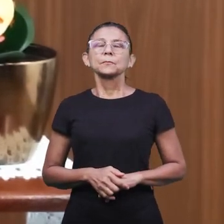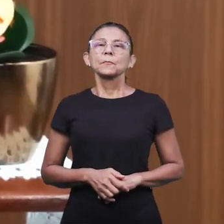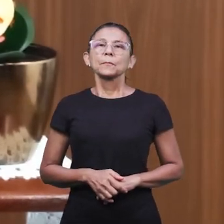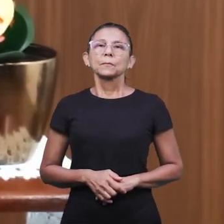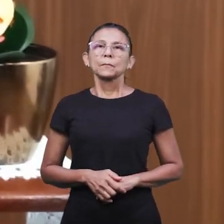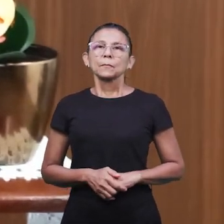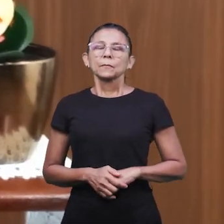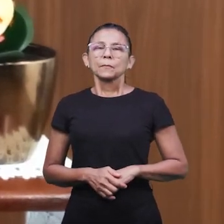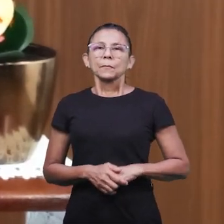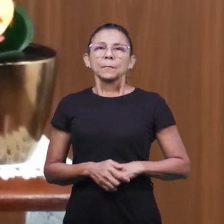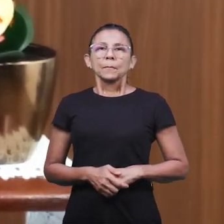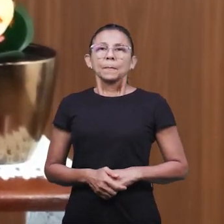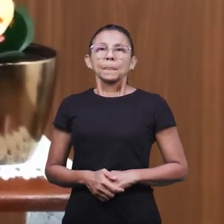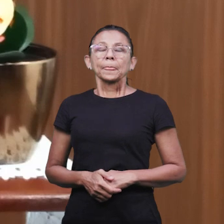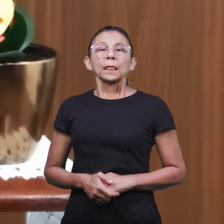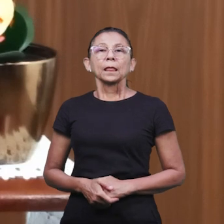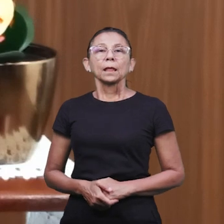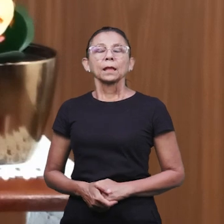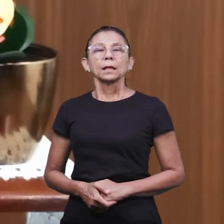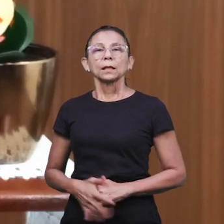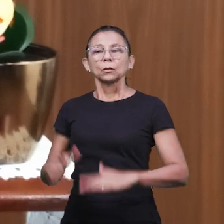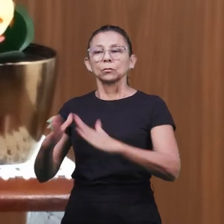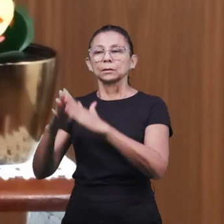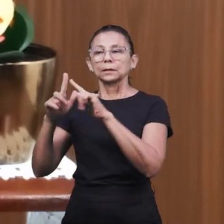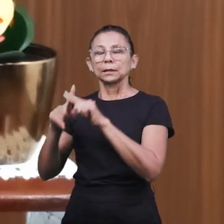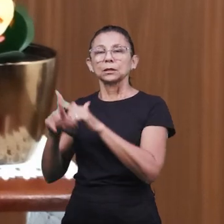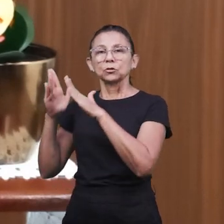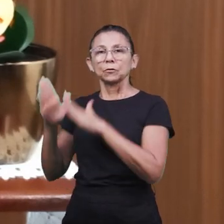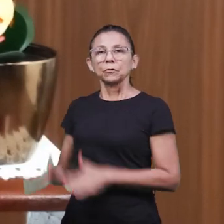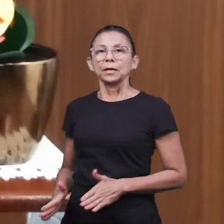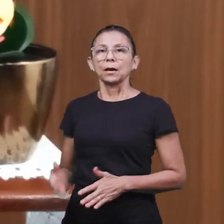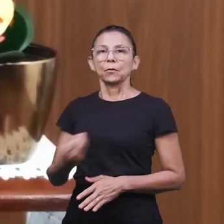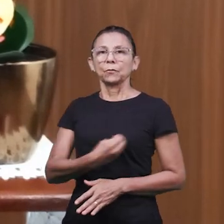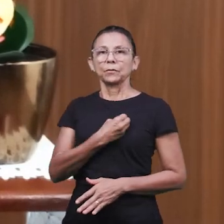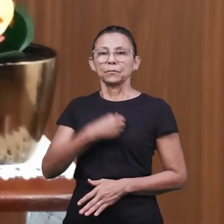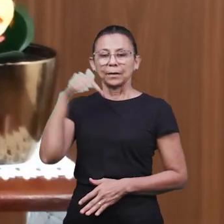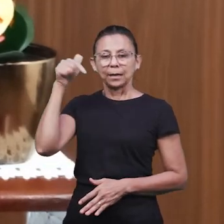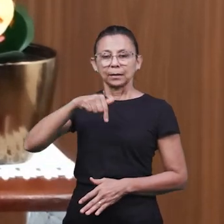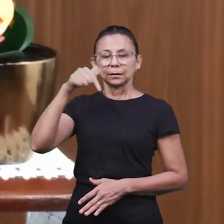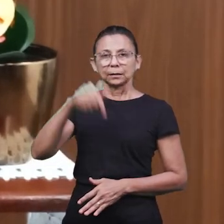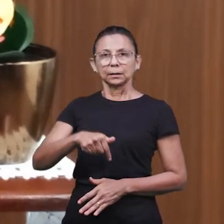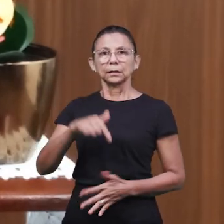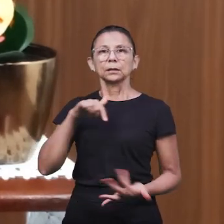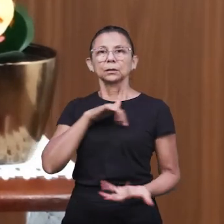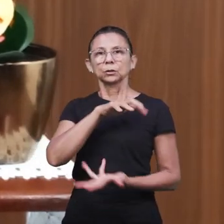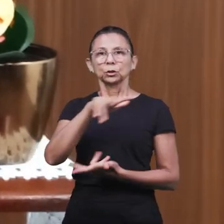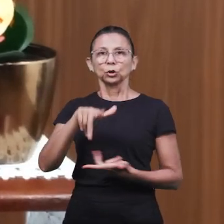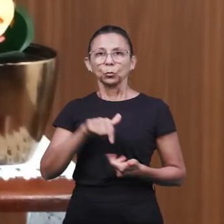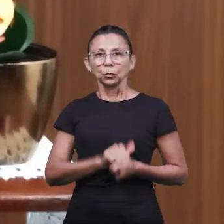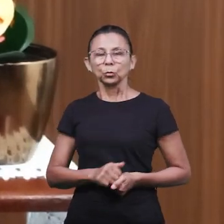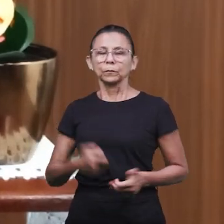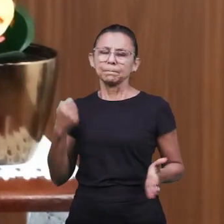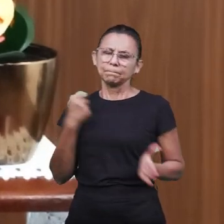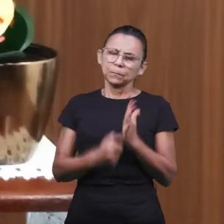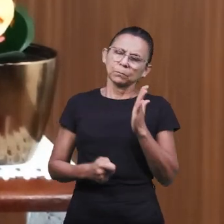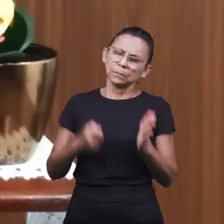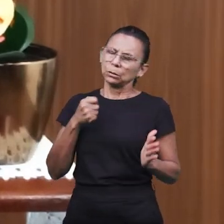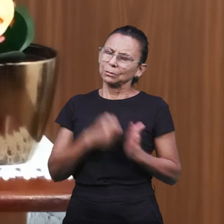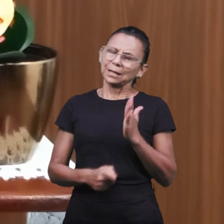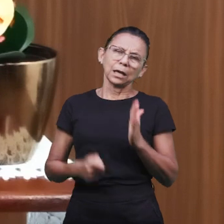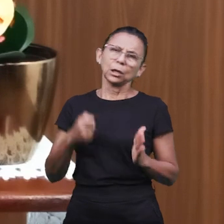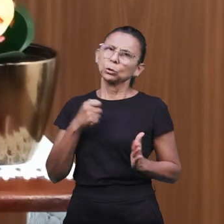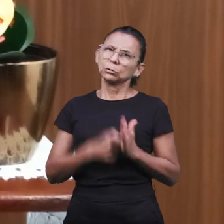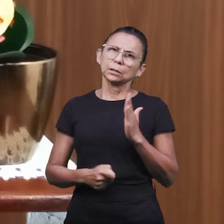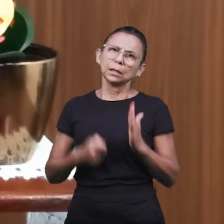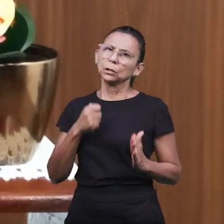enquanto esta igreja aqui estiver, ela continuará lutando todos os dias para preservar